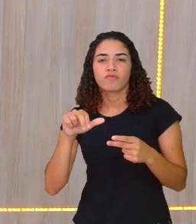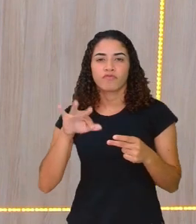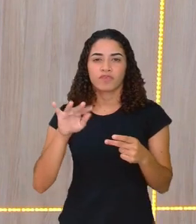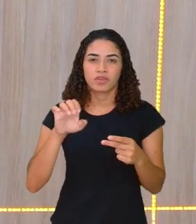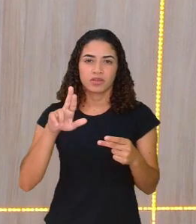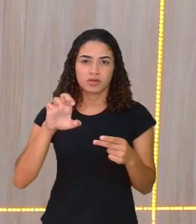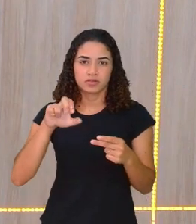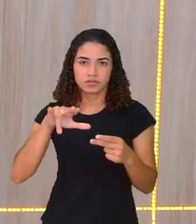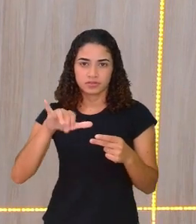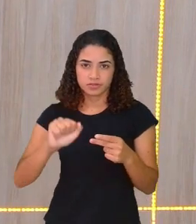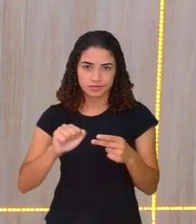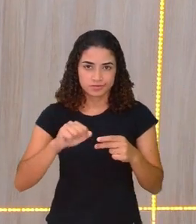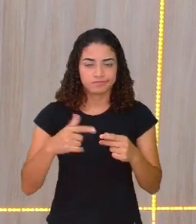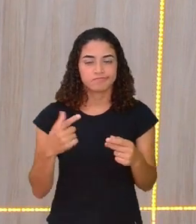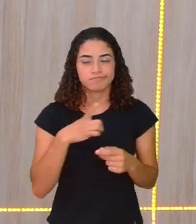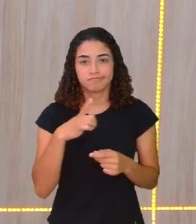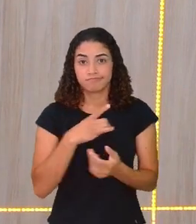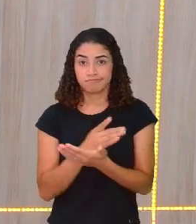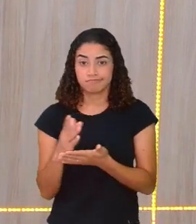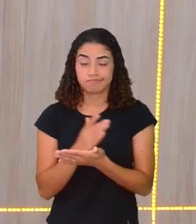alguns elementos.